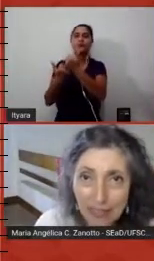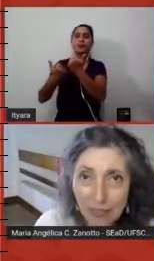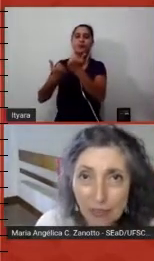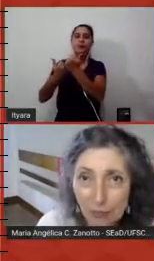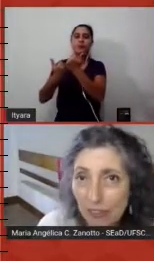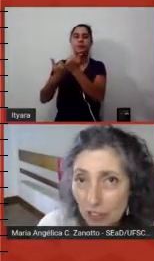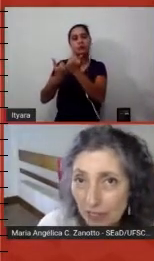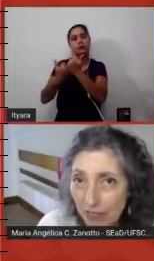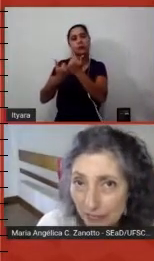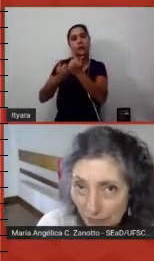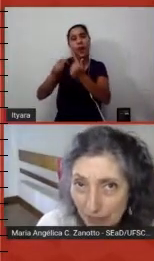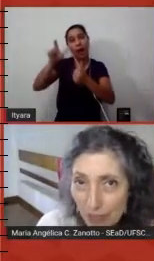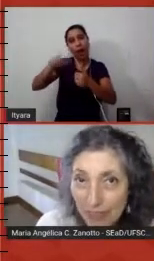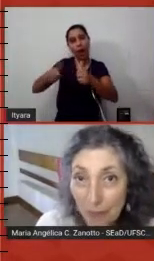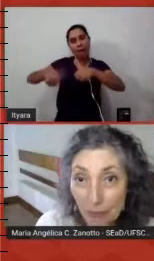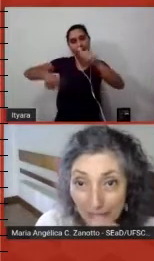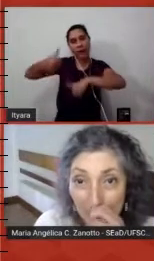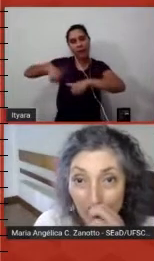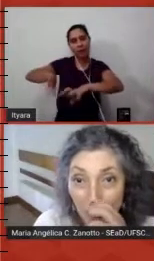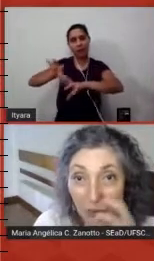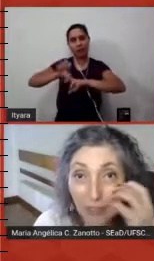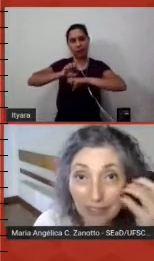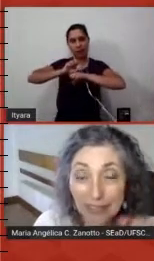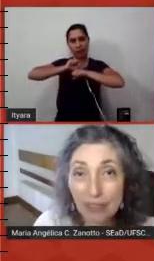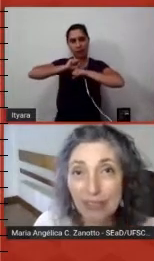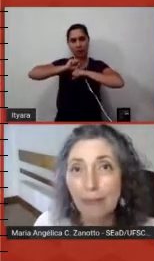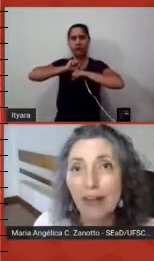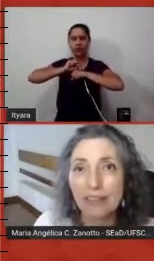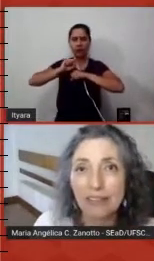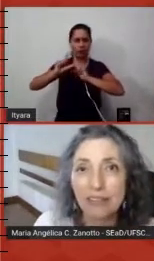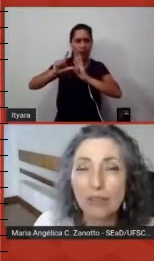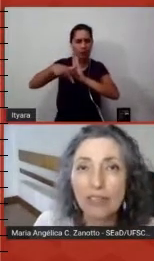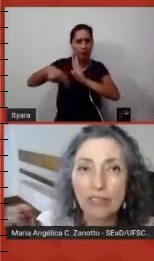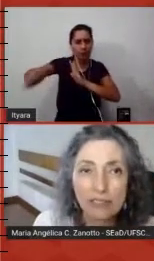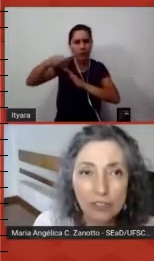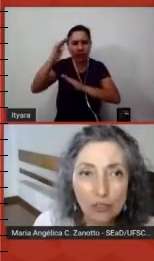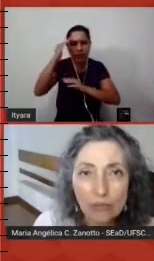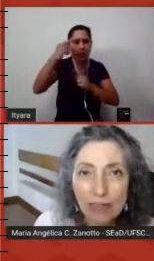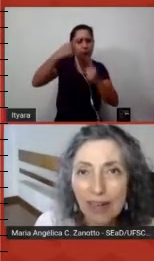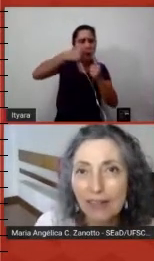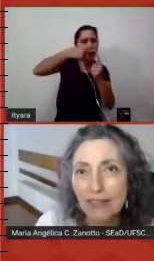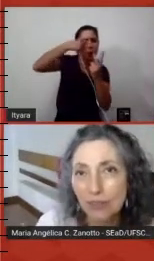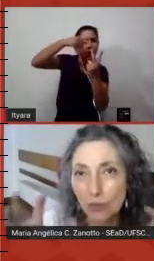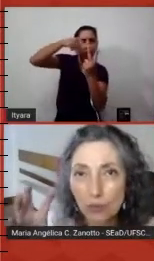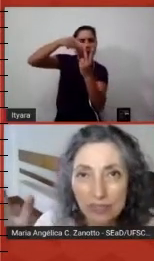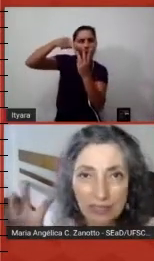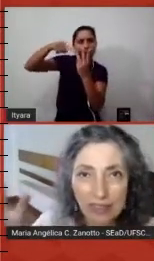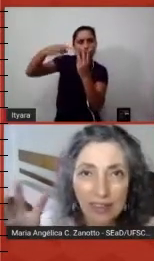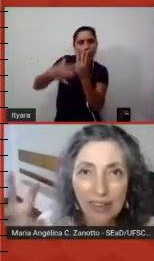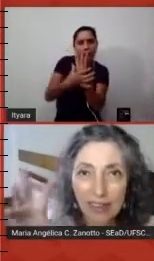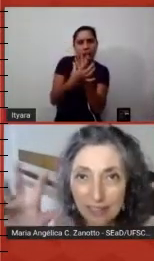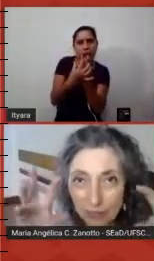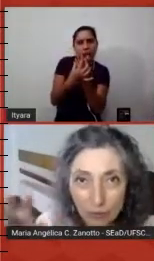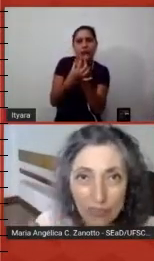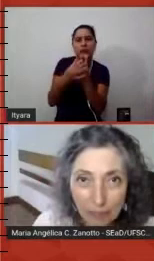a avaliação formativa, e vocês vão entender por que eu estou fazendo essa amarração de juntar essas